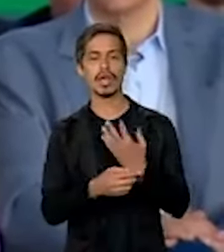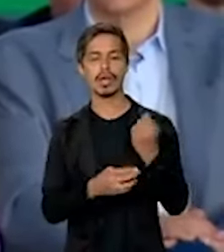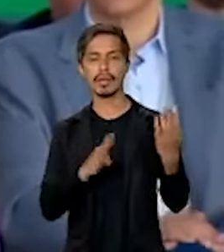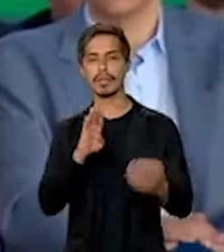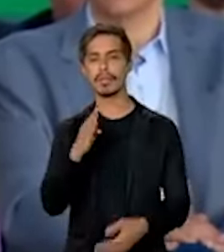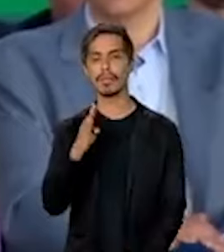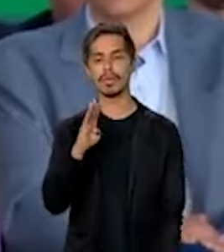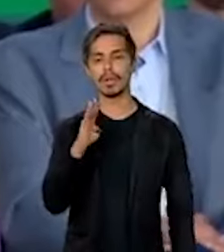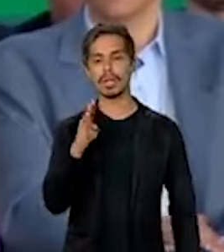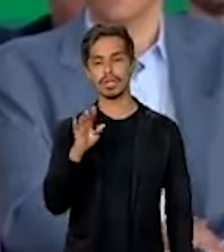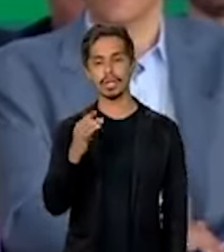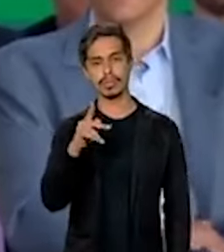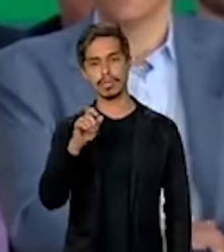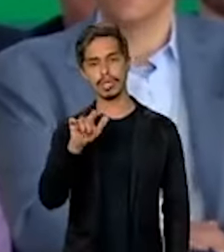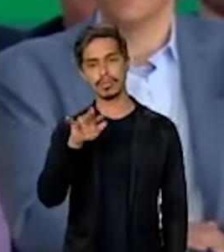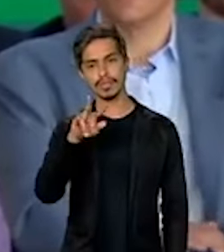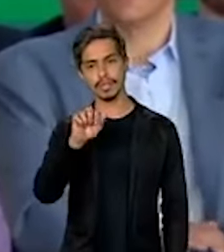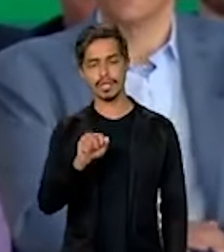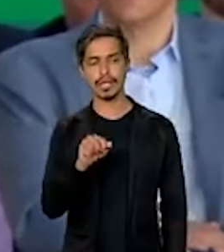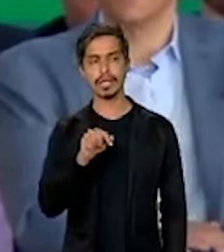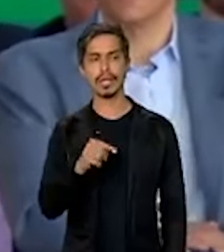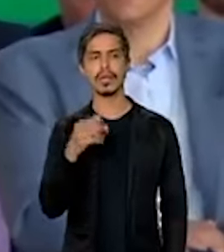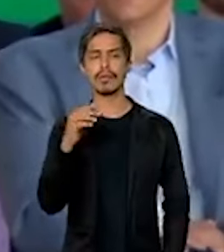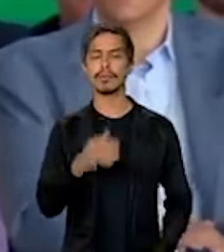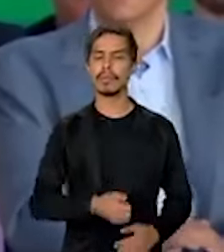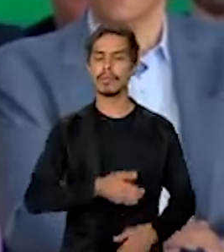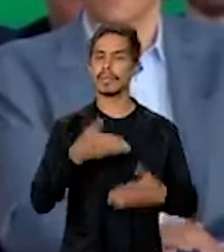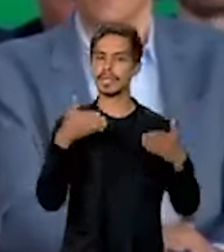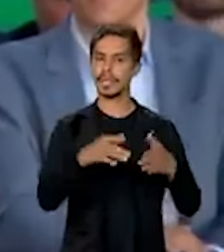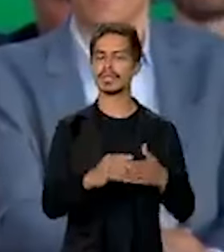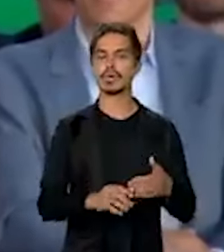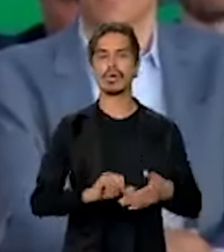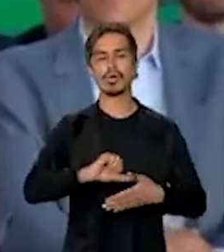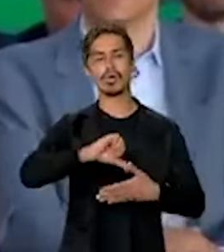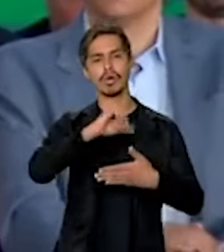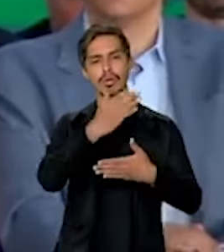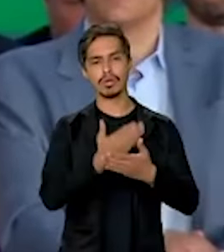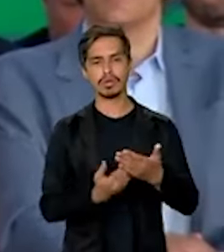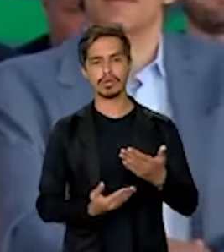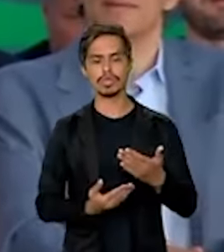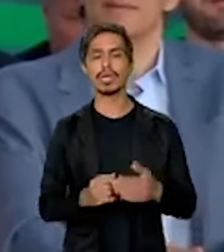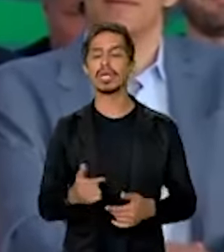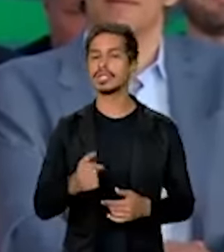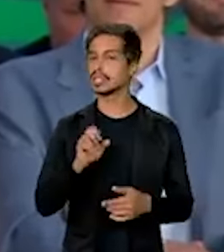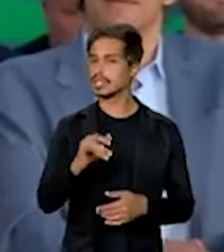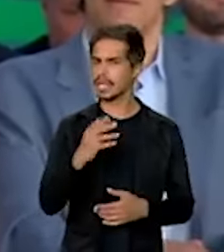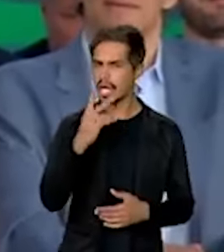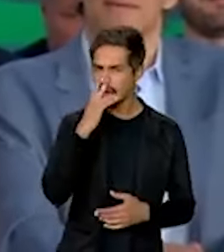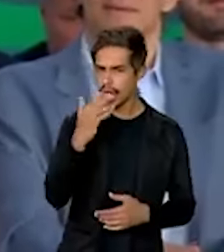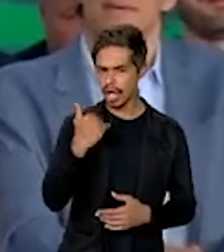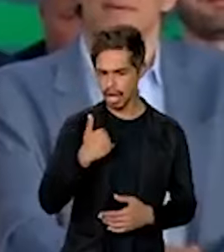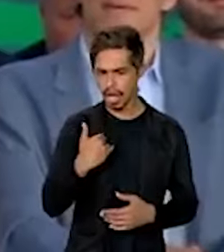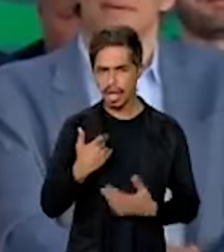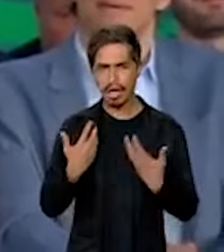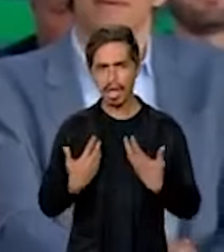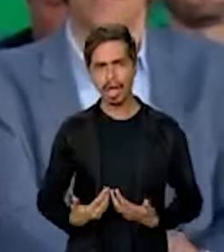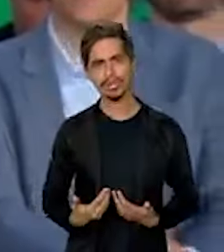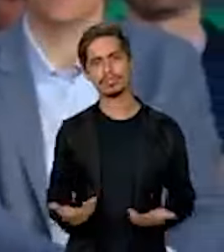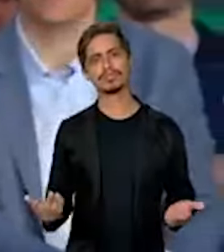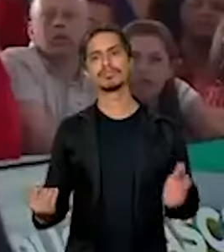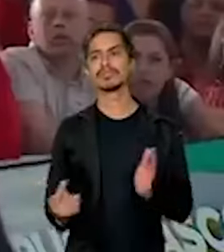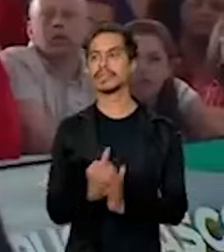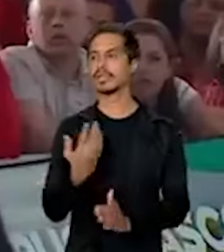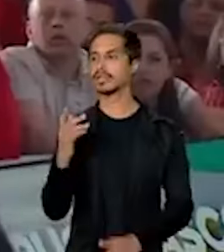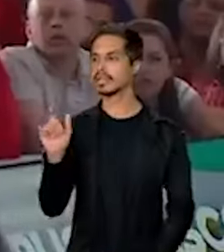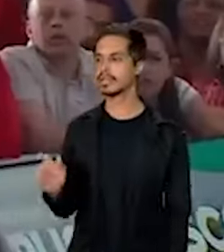do Mercosul. Vou lá primeiro no Paraguai, depois. Então, quem achar que o Lulinha está cansado,